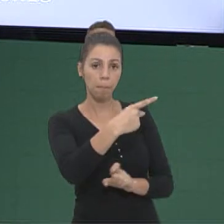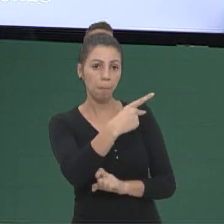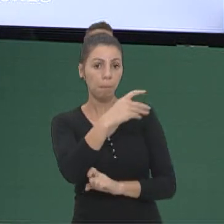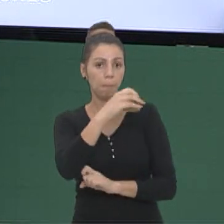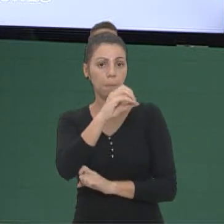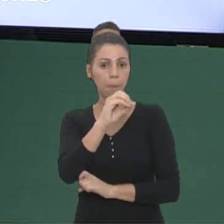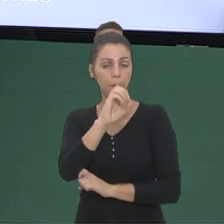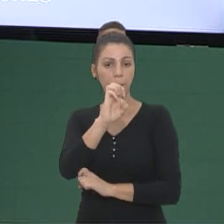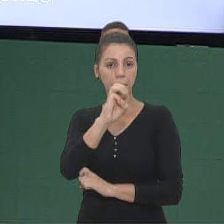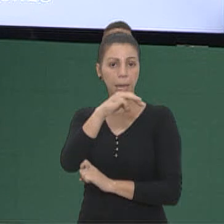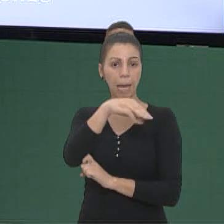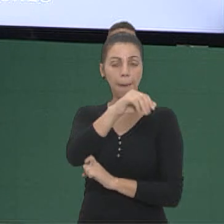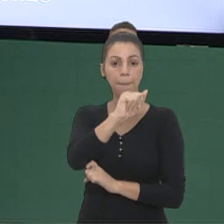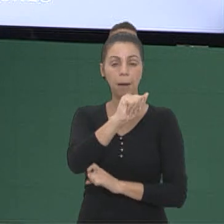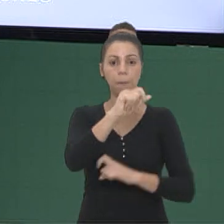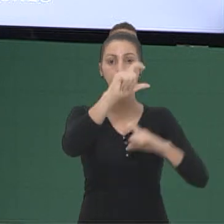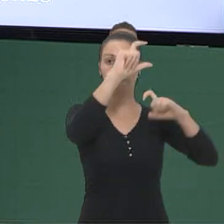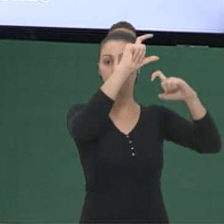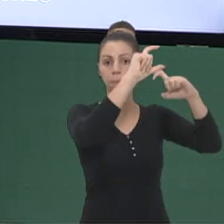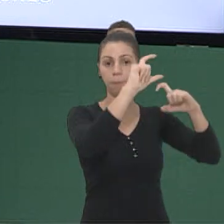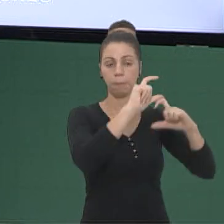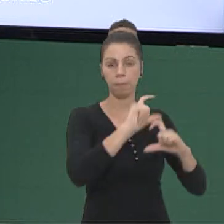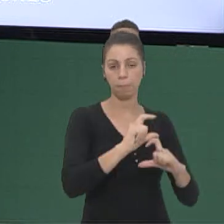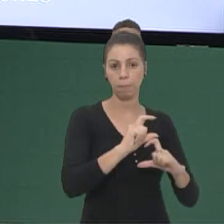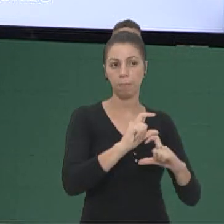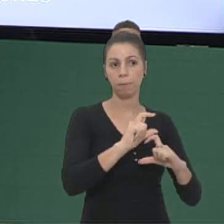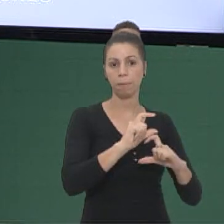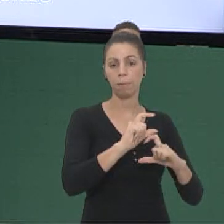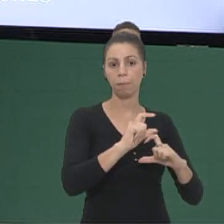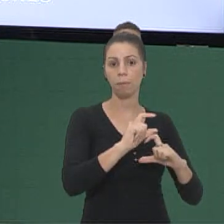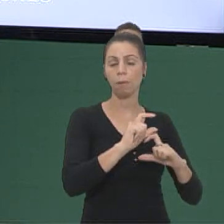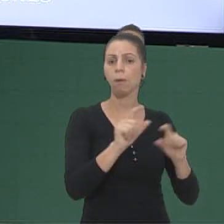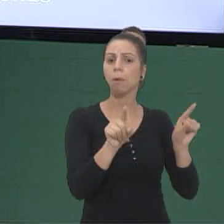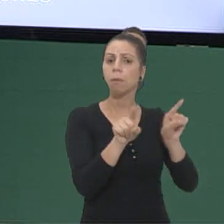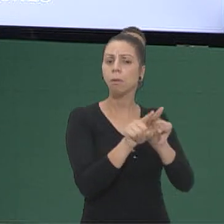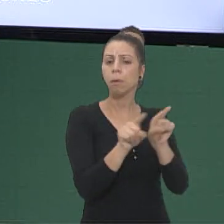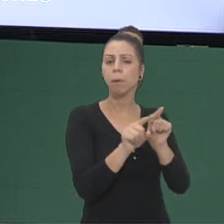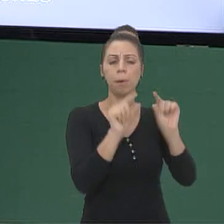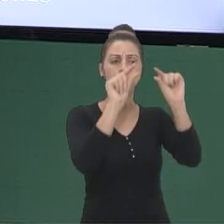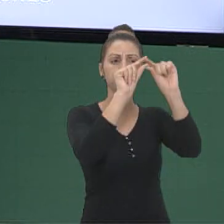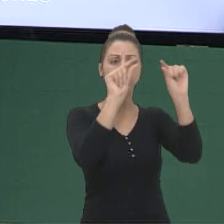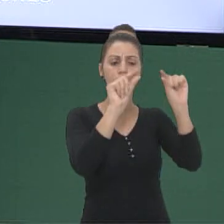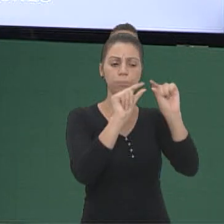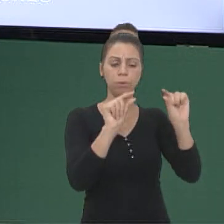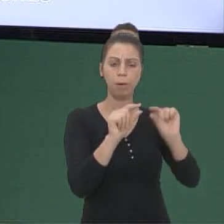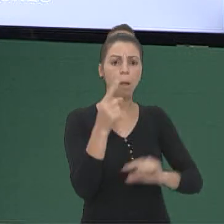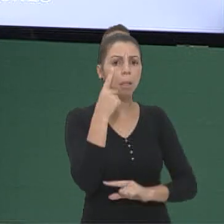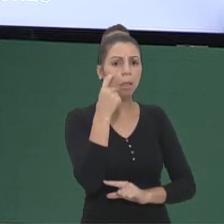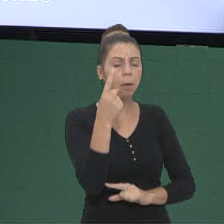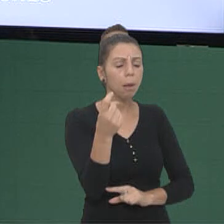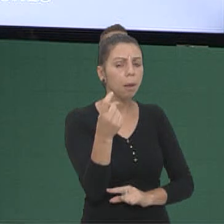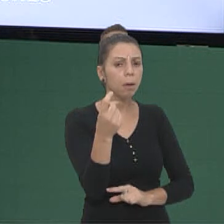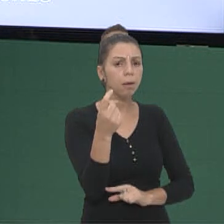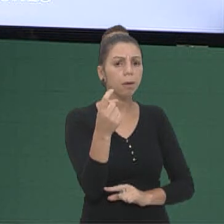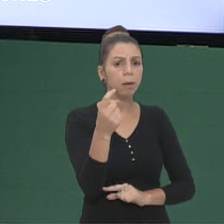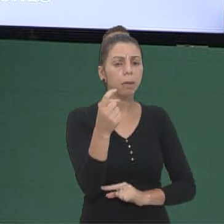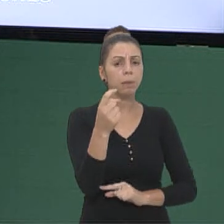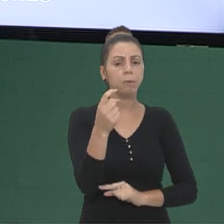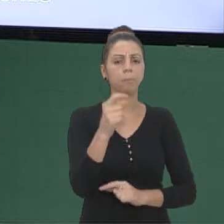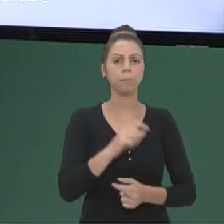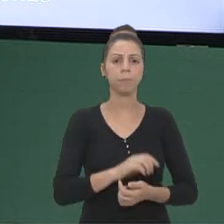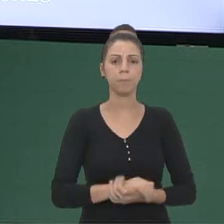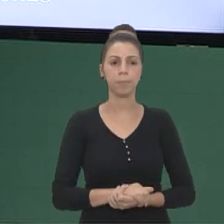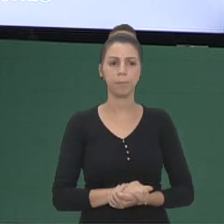organizar-se em versos ou não, ok? Estrofas, olha que interessante como suena bien la palabra,